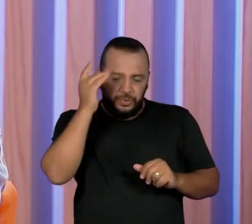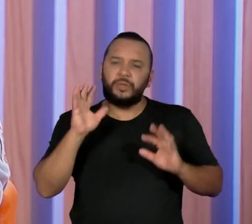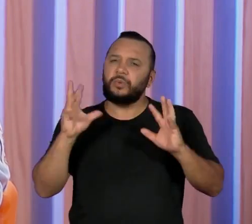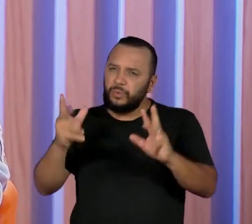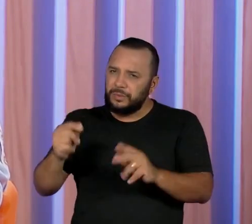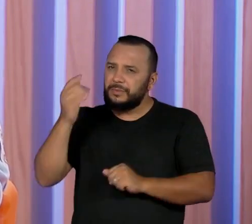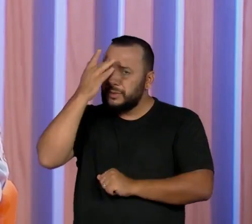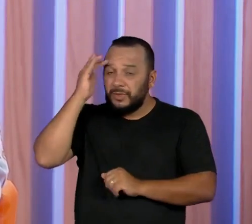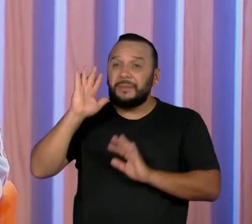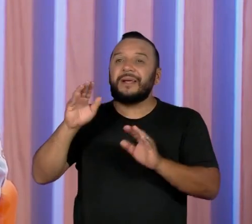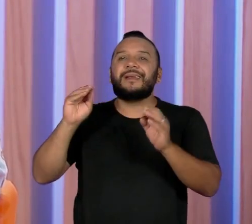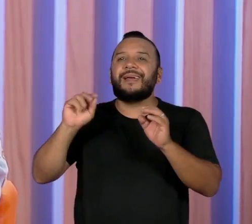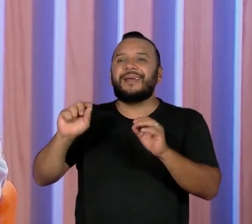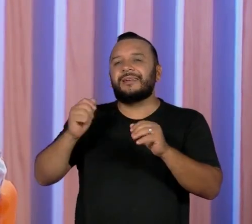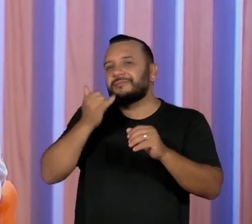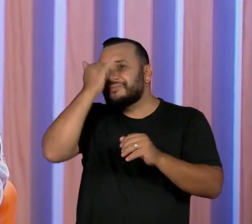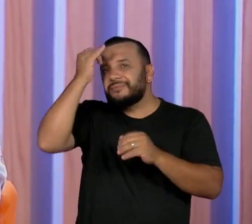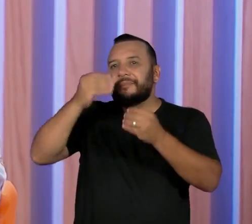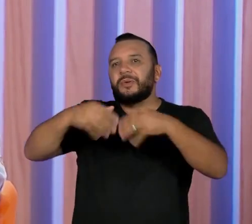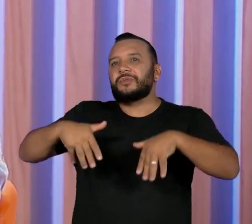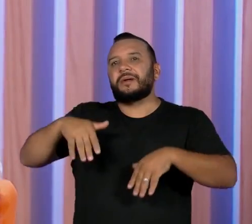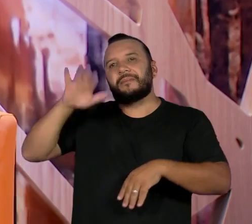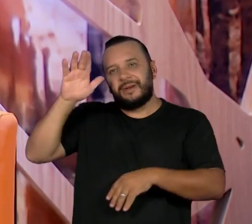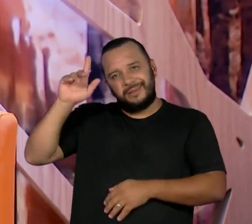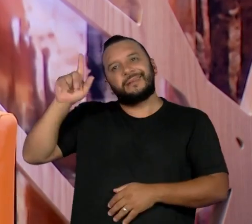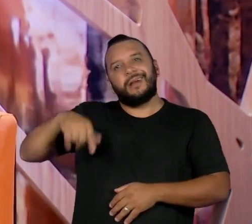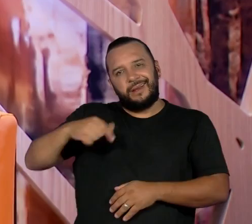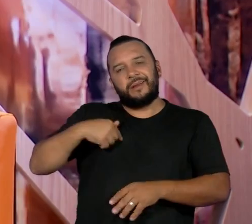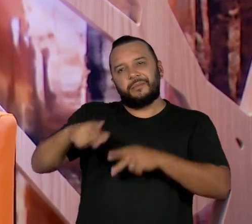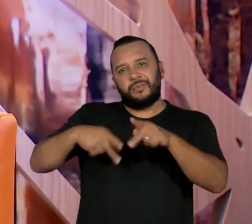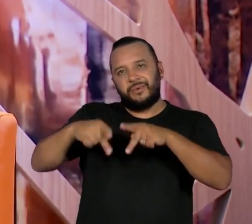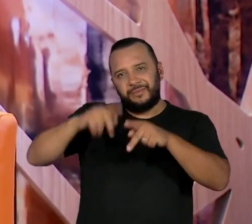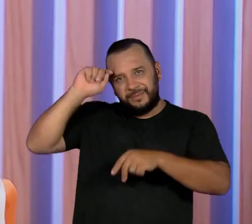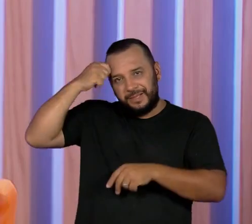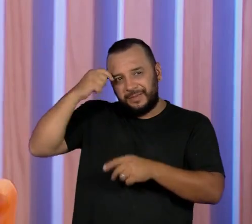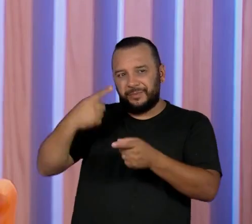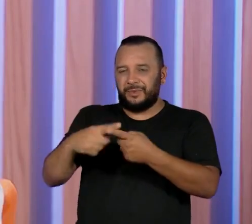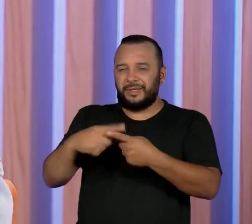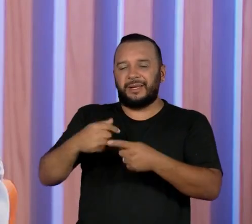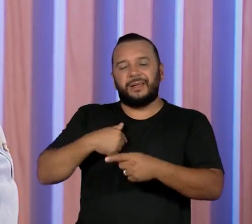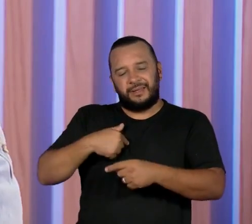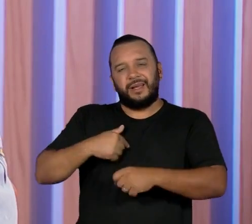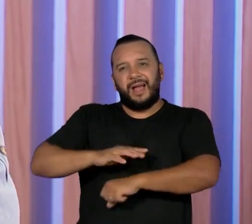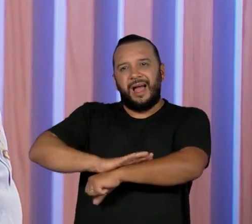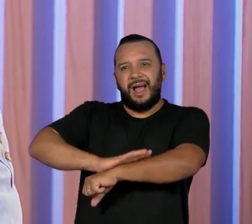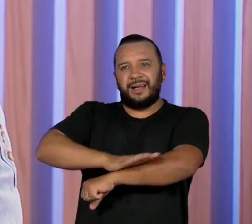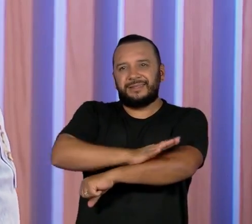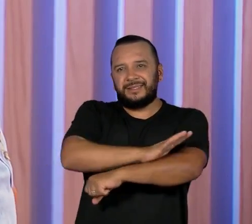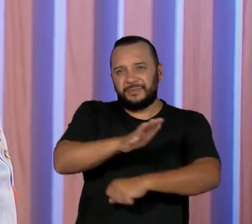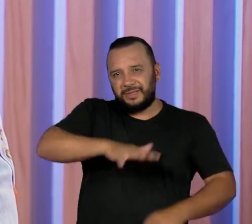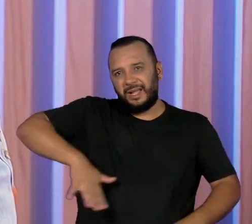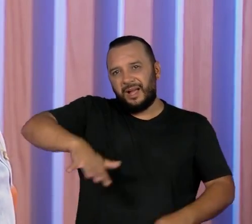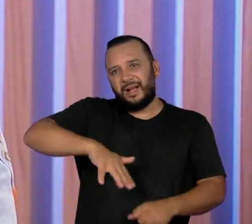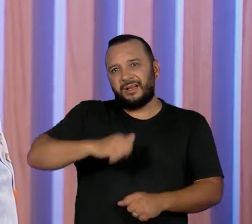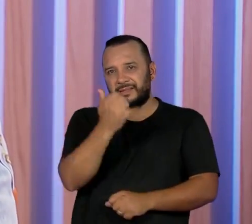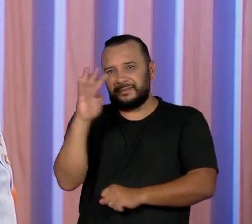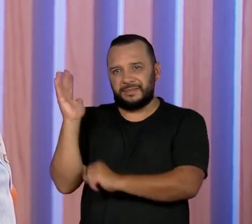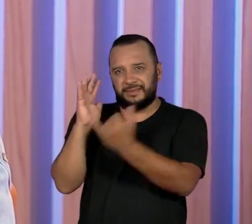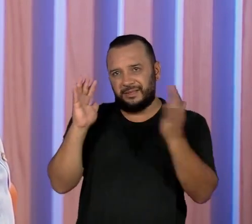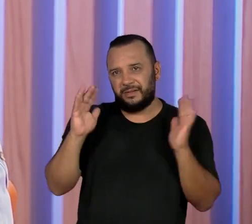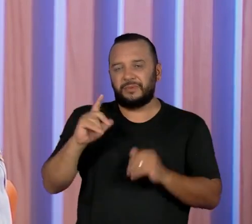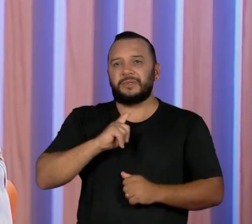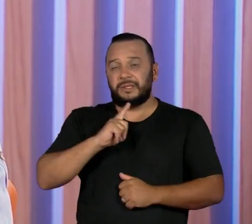geralmente são as mais afetadas pelo racismo ambiental também, né? Que assunto do qual eu não sei profundamente, mas que venho